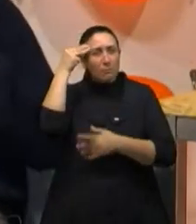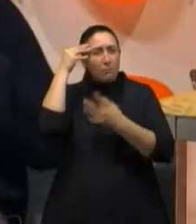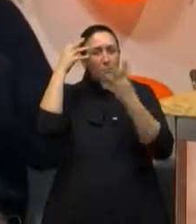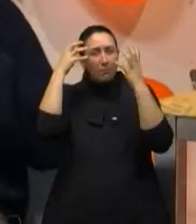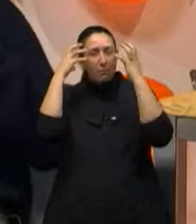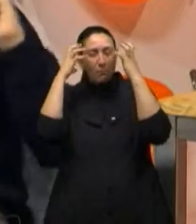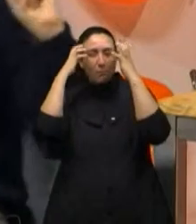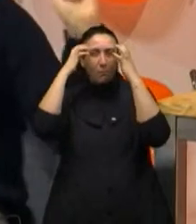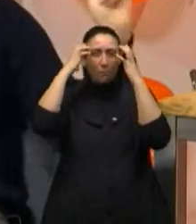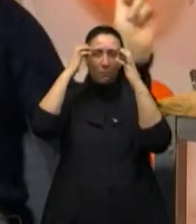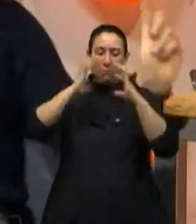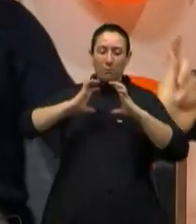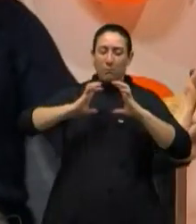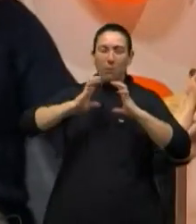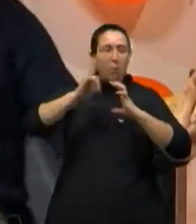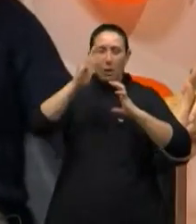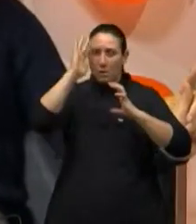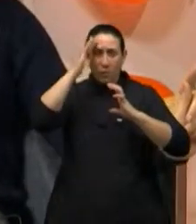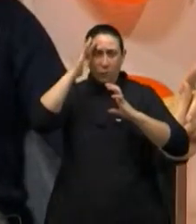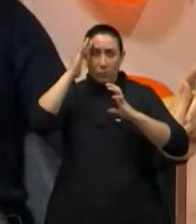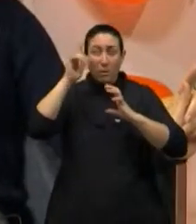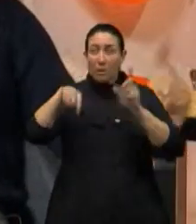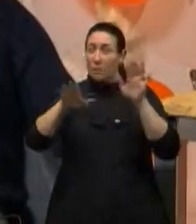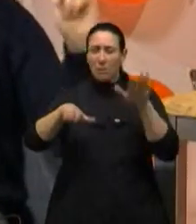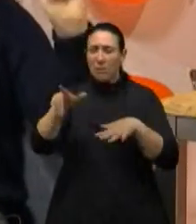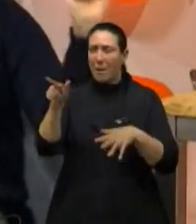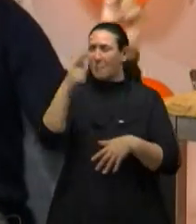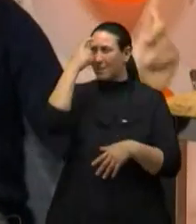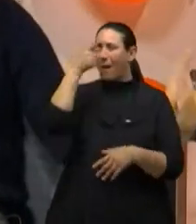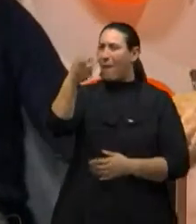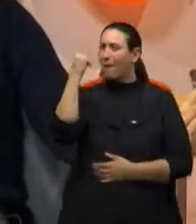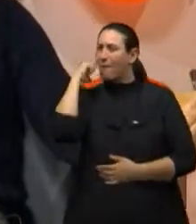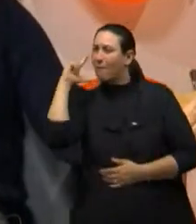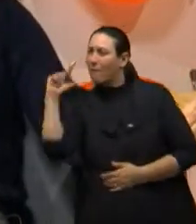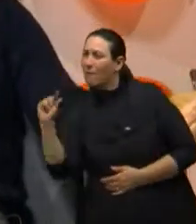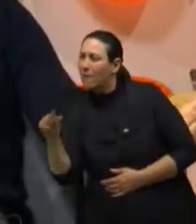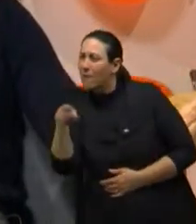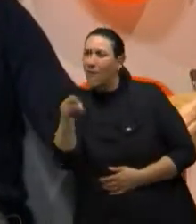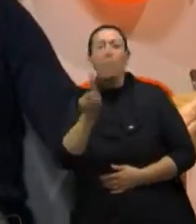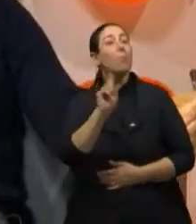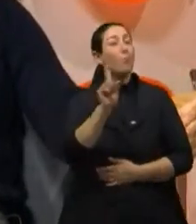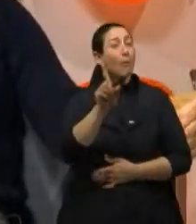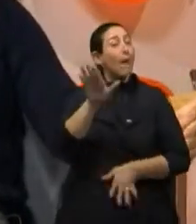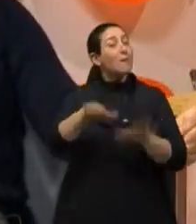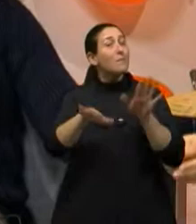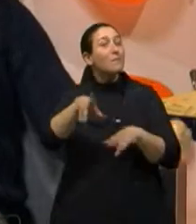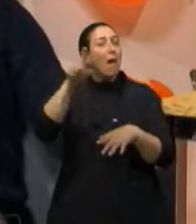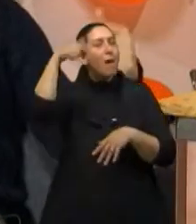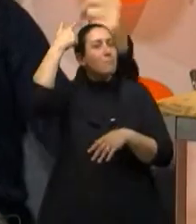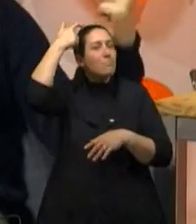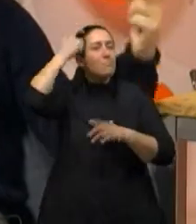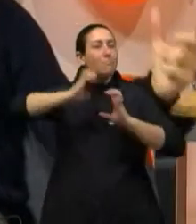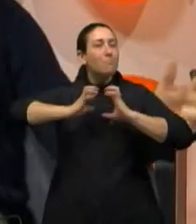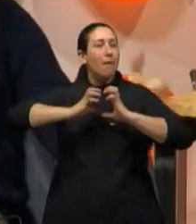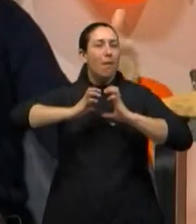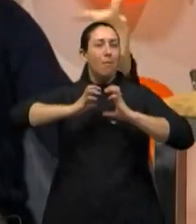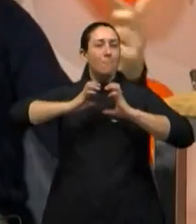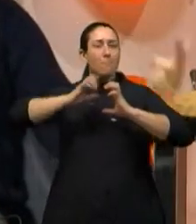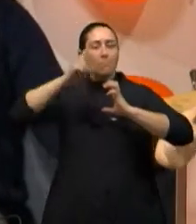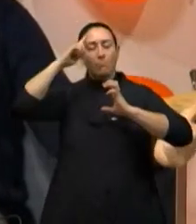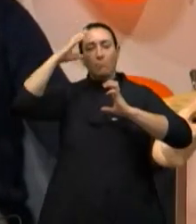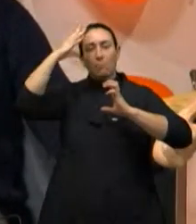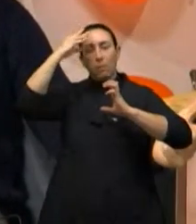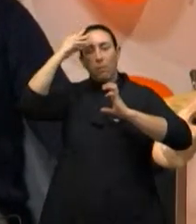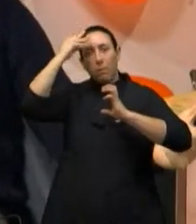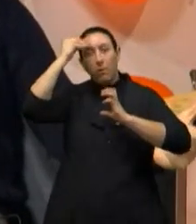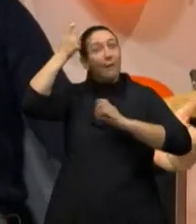entender e às vezes não tem uma perda auditiva mas já estão com dificuldade de compreensão por isso é importante a gente